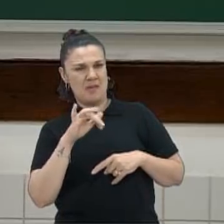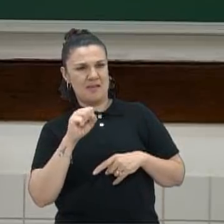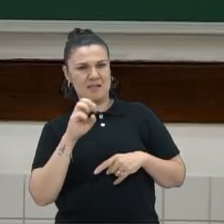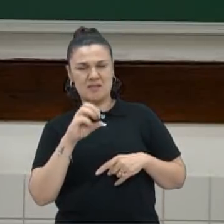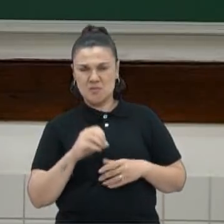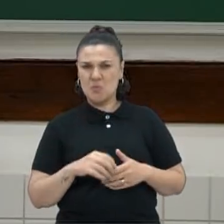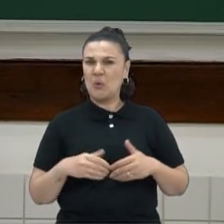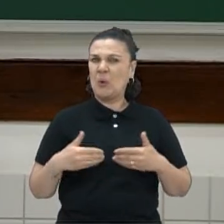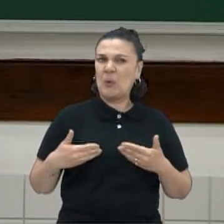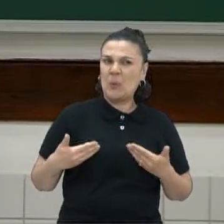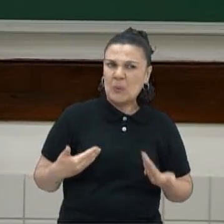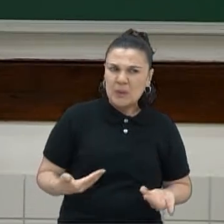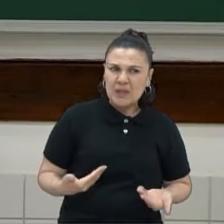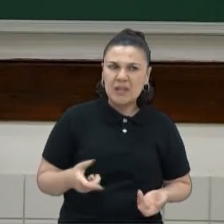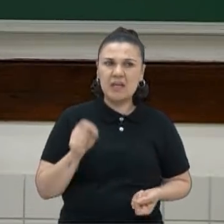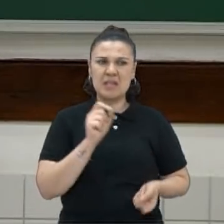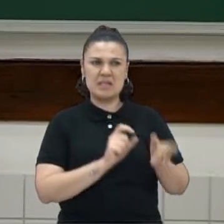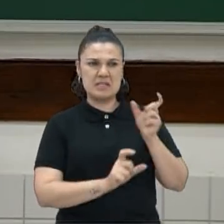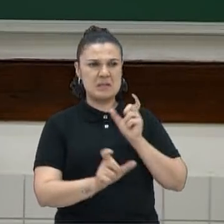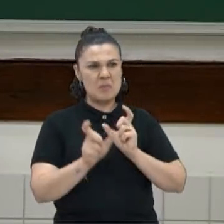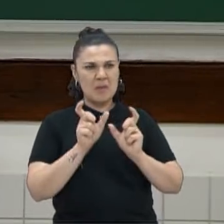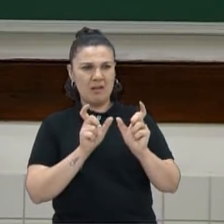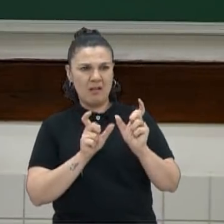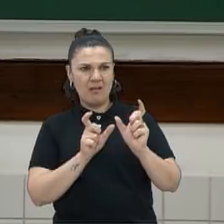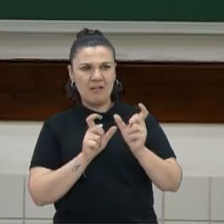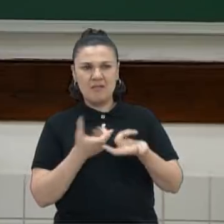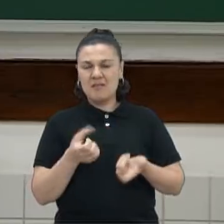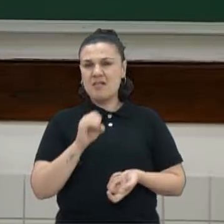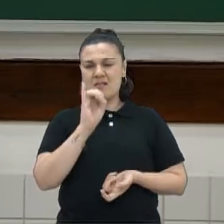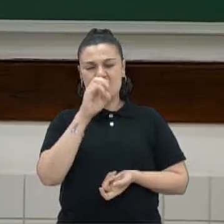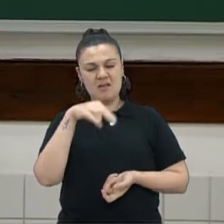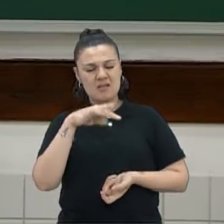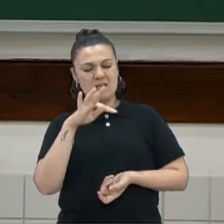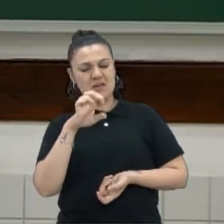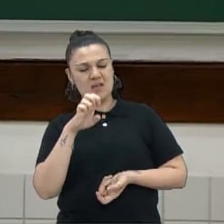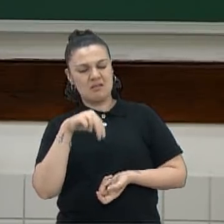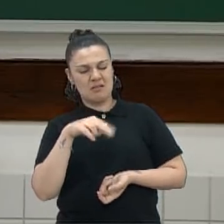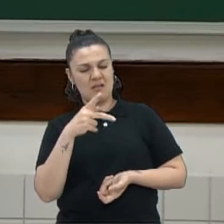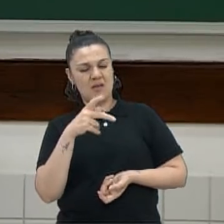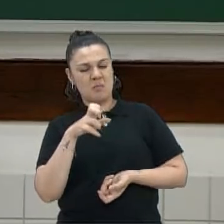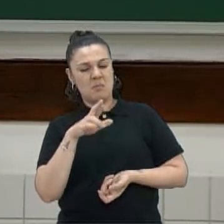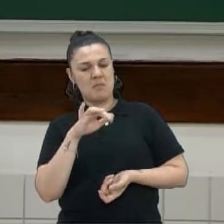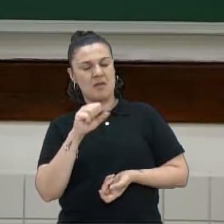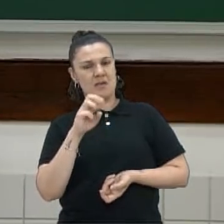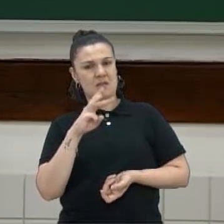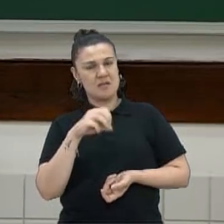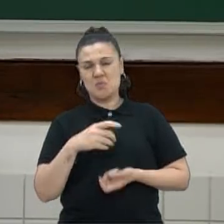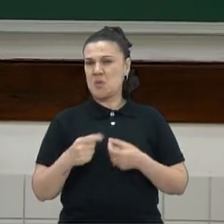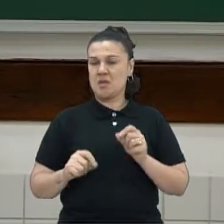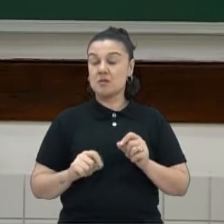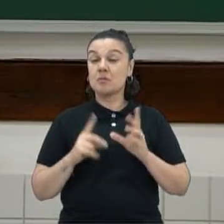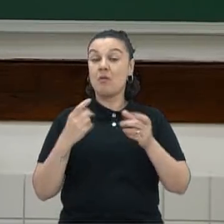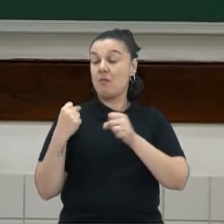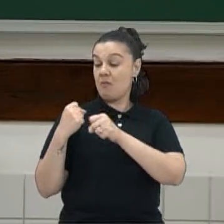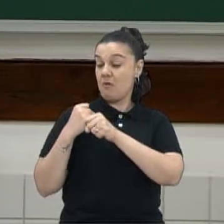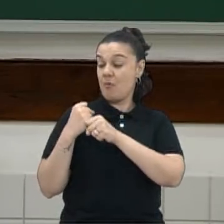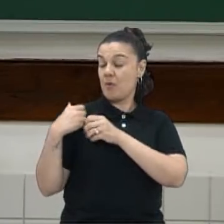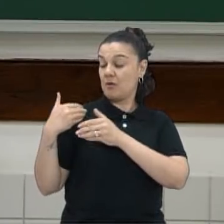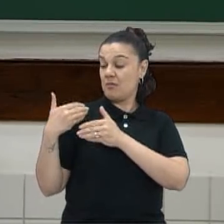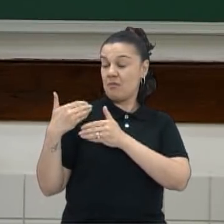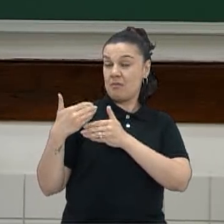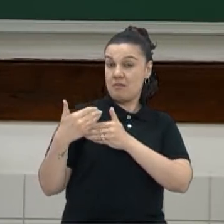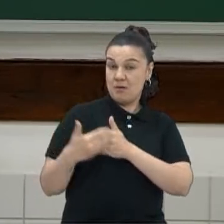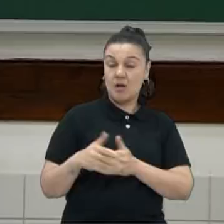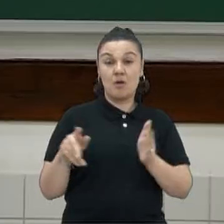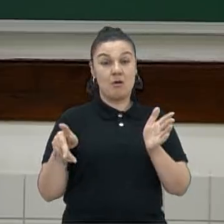é intemperismo, então? Intemperismo, pessoal, nada mais é do que a ação do tempo sobre as formas